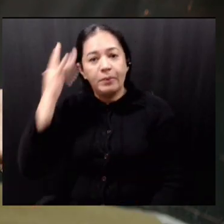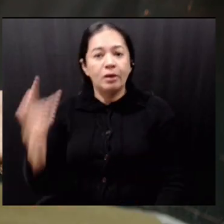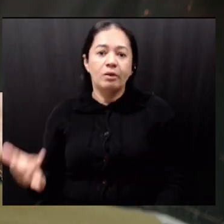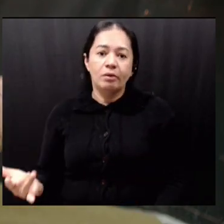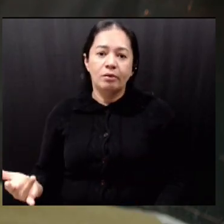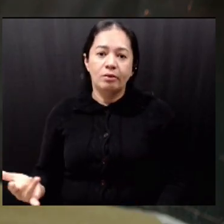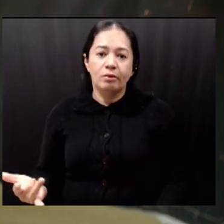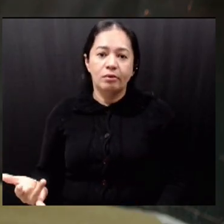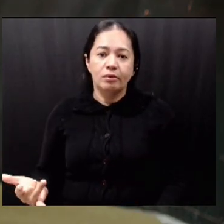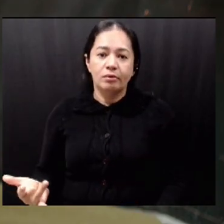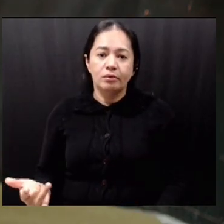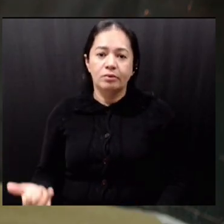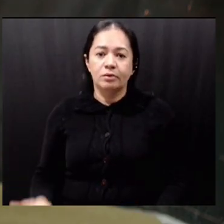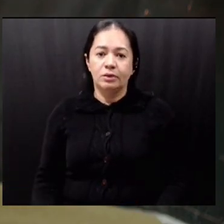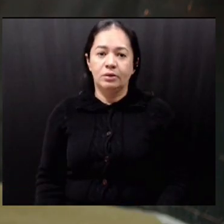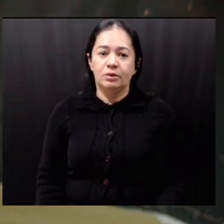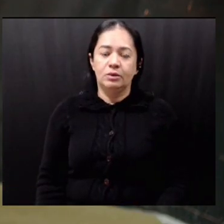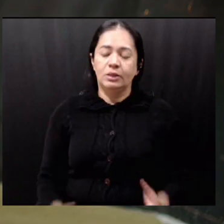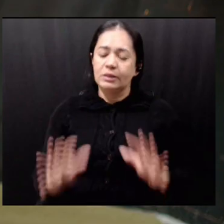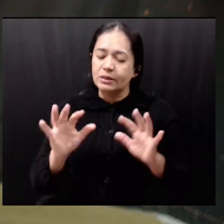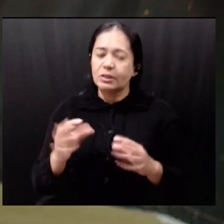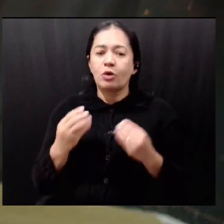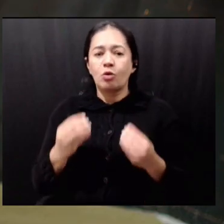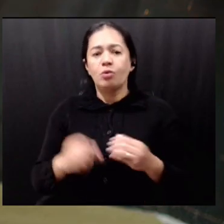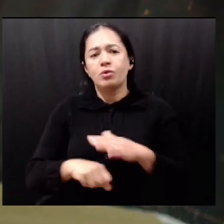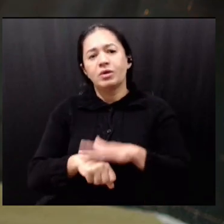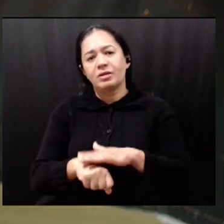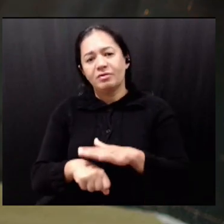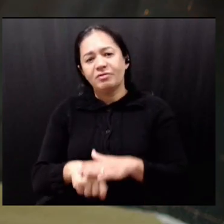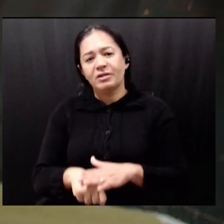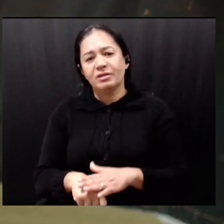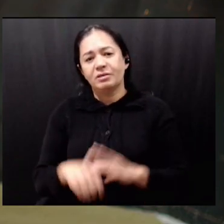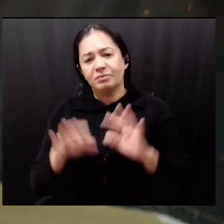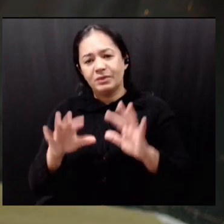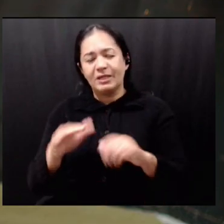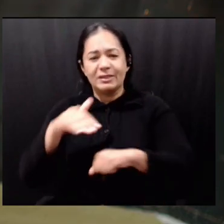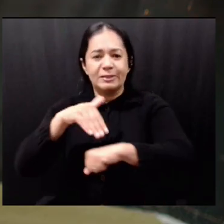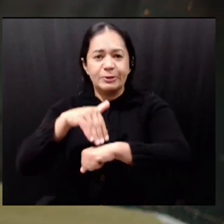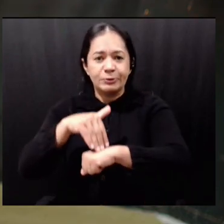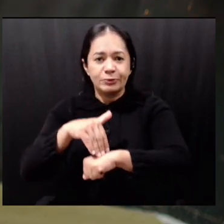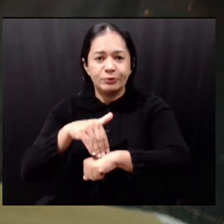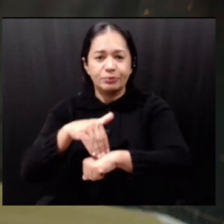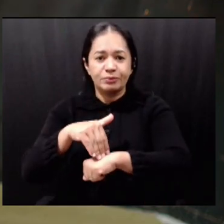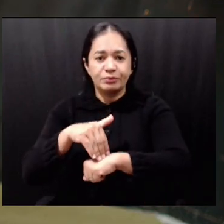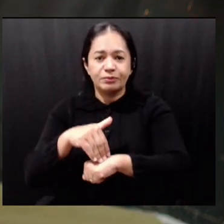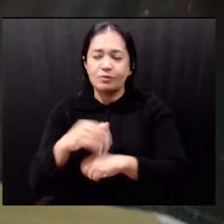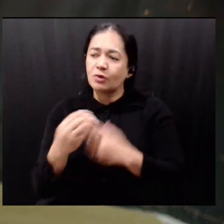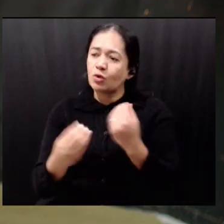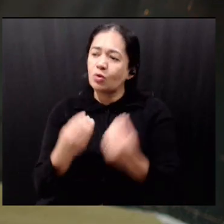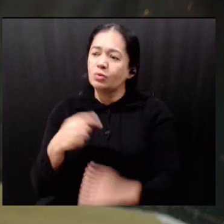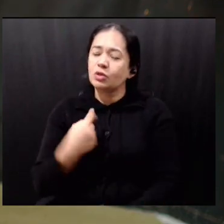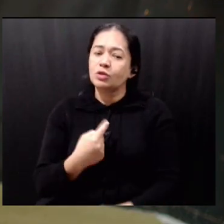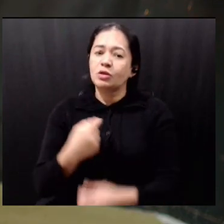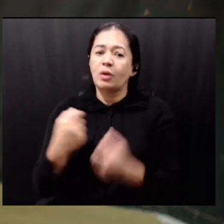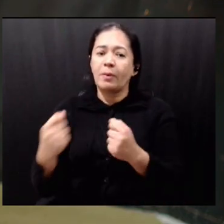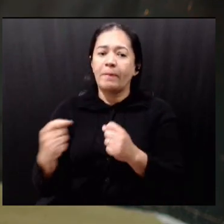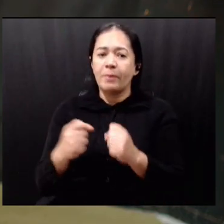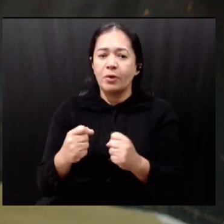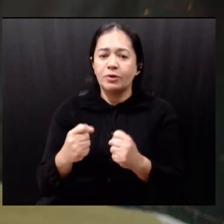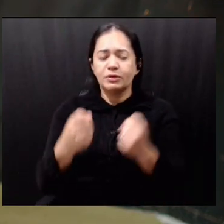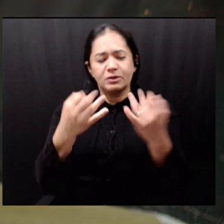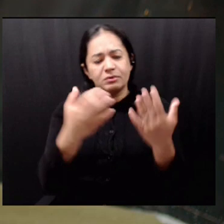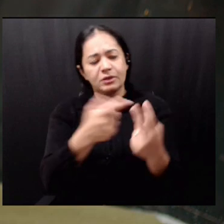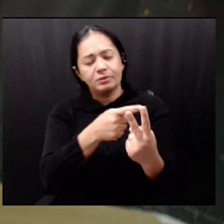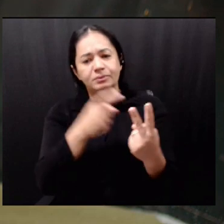isso, né? E como é que a gente faz para lidar com essa culpa? Beatriz, o que a gente pode trazer para esses pais, né, nesse